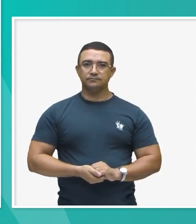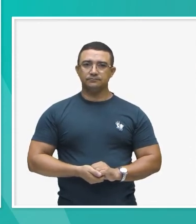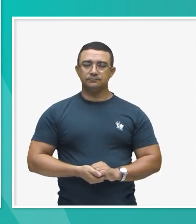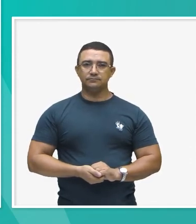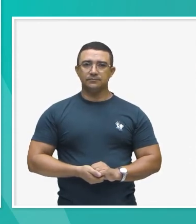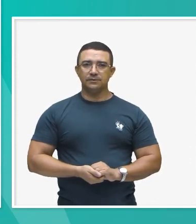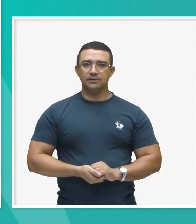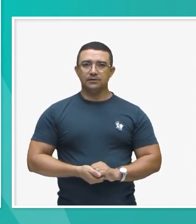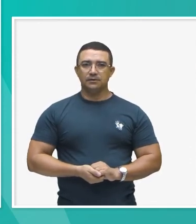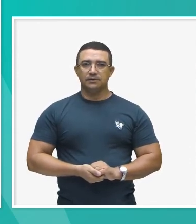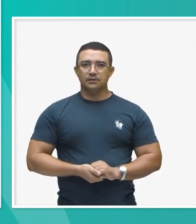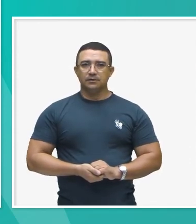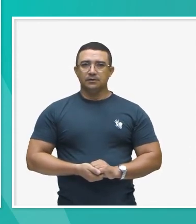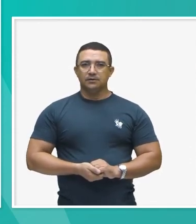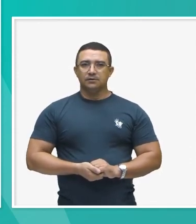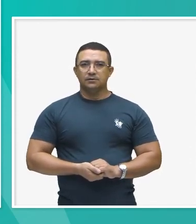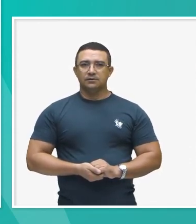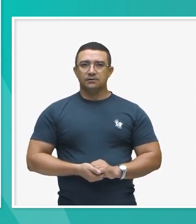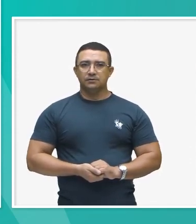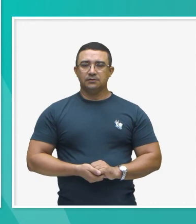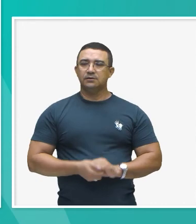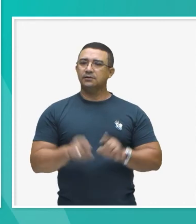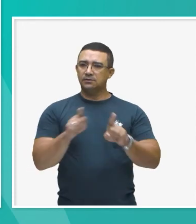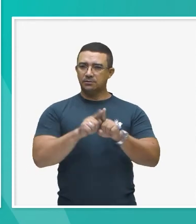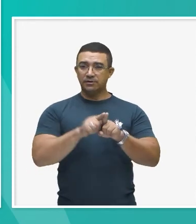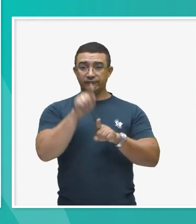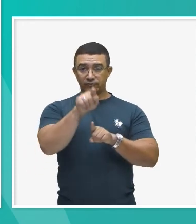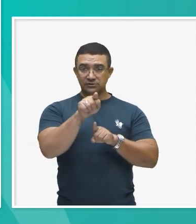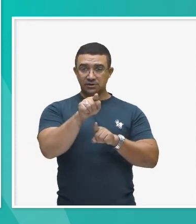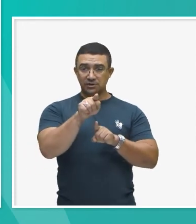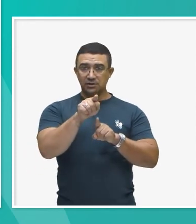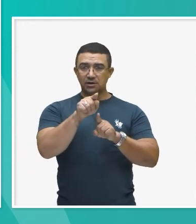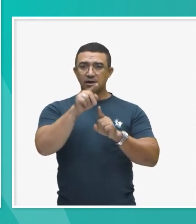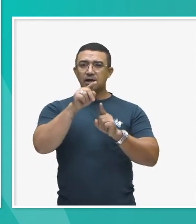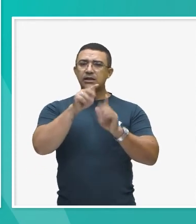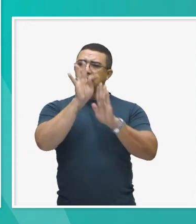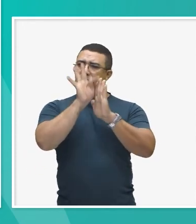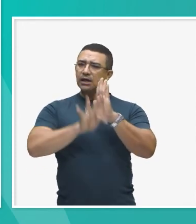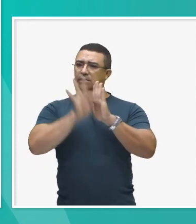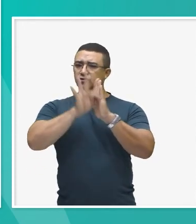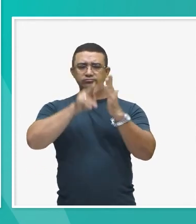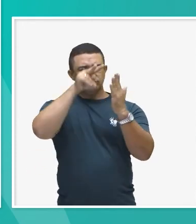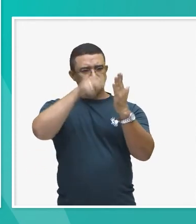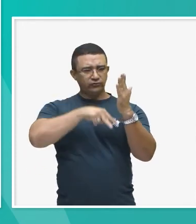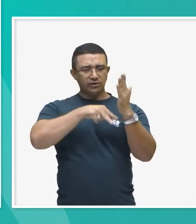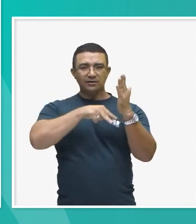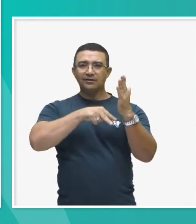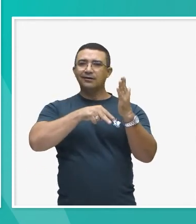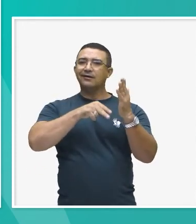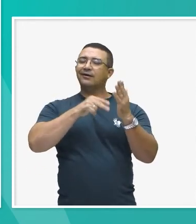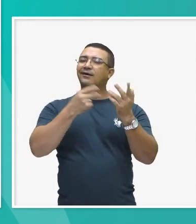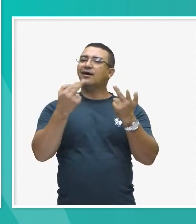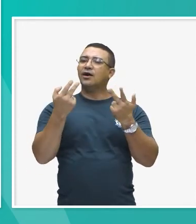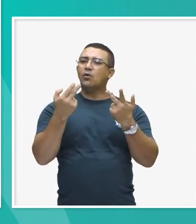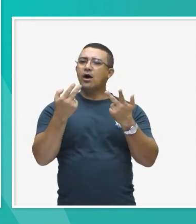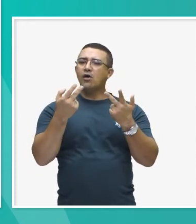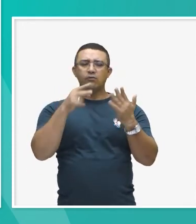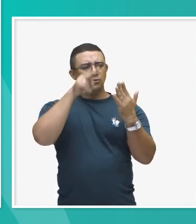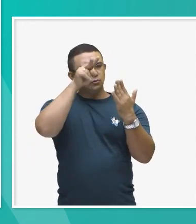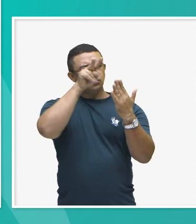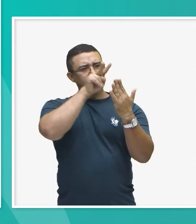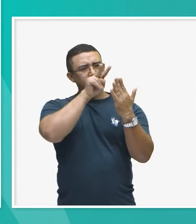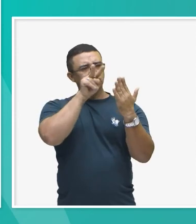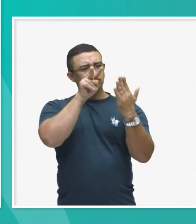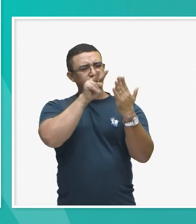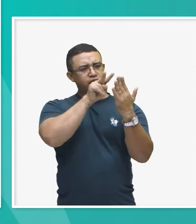words, né? Você vai procurar, scanning é você fazer uma né, uma vistoria, digamos